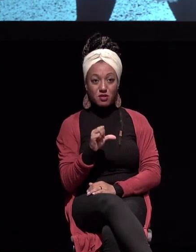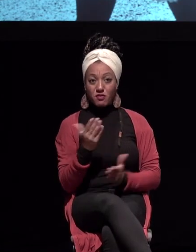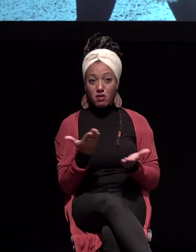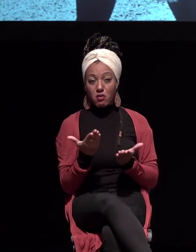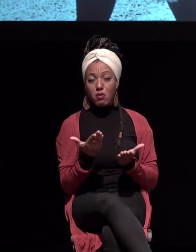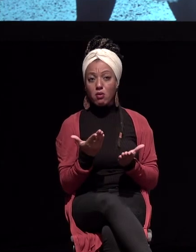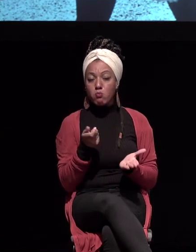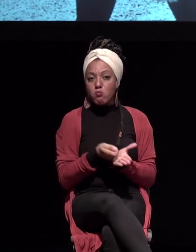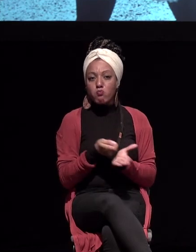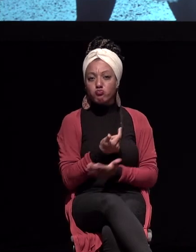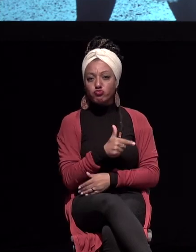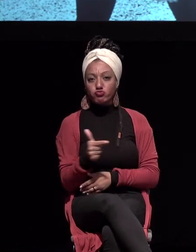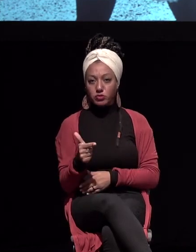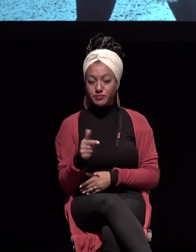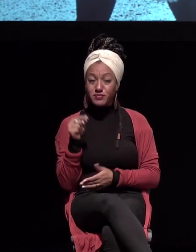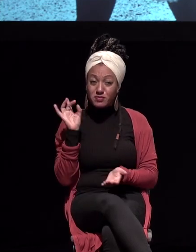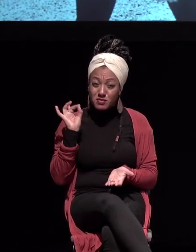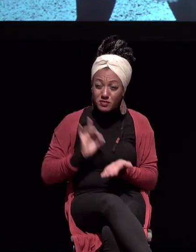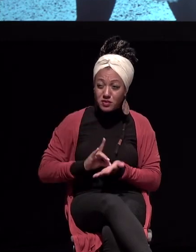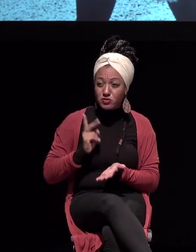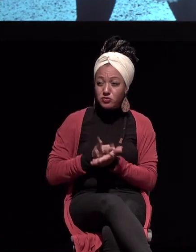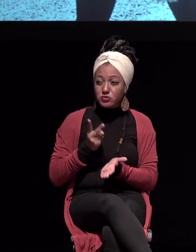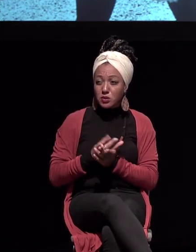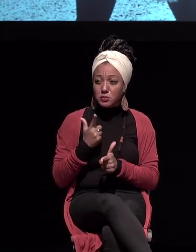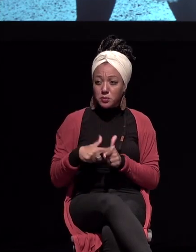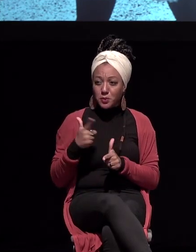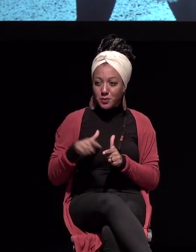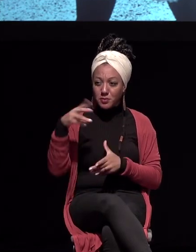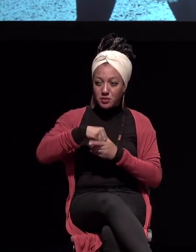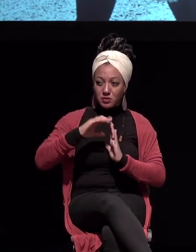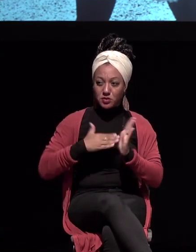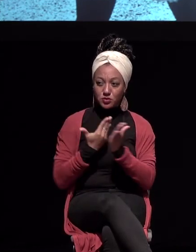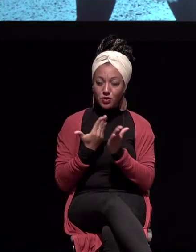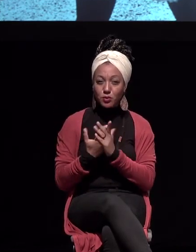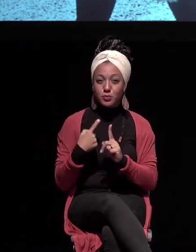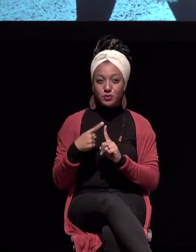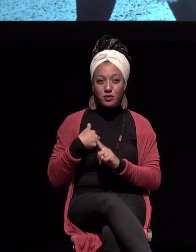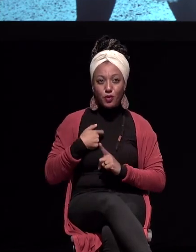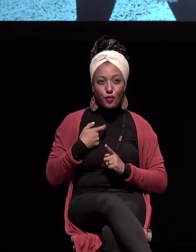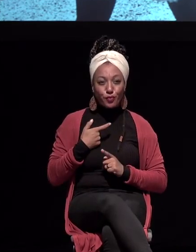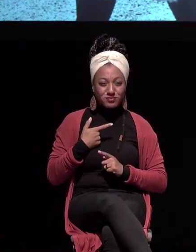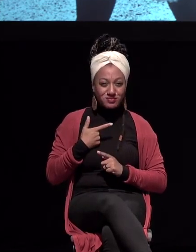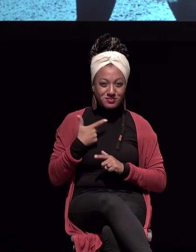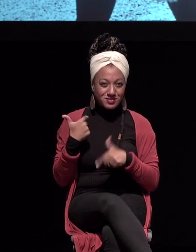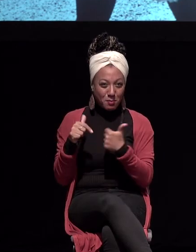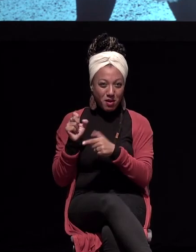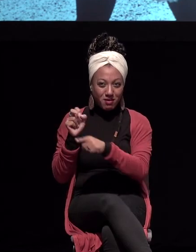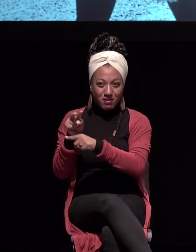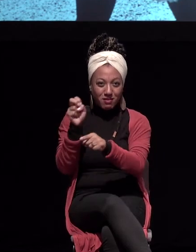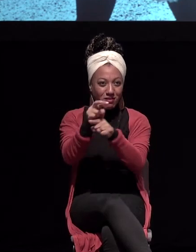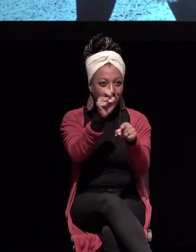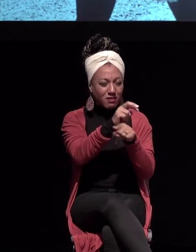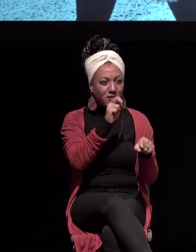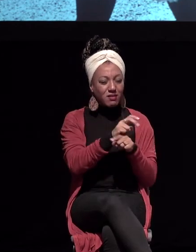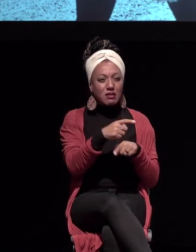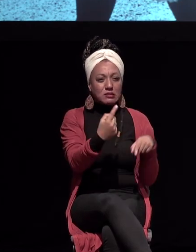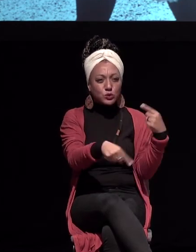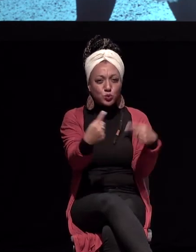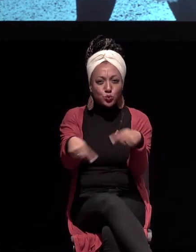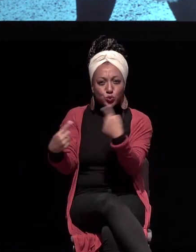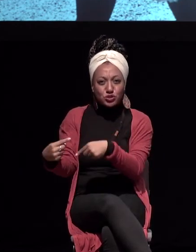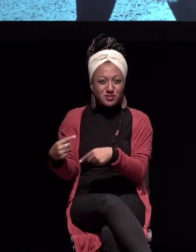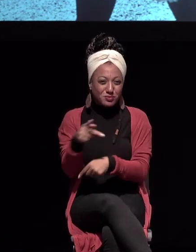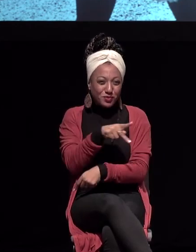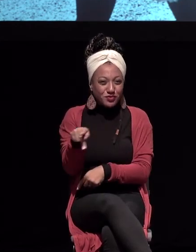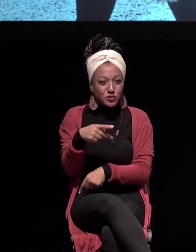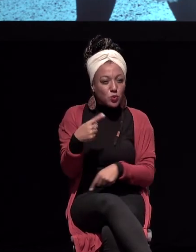obrigatória. Na verdade, sempre foi um problema, assim, nas escolas que eu passei, em discussões que já fiz com colegas,